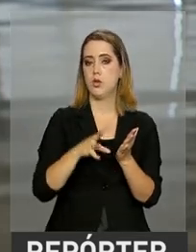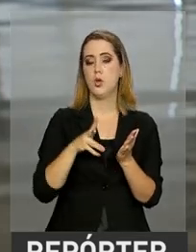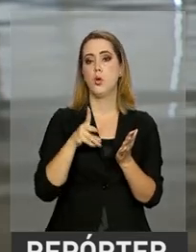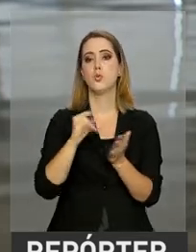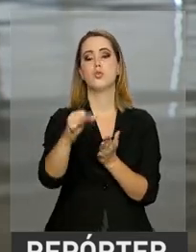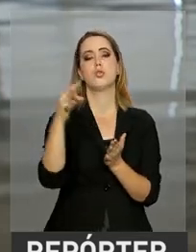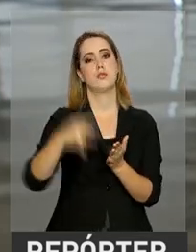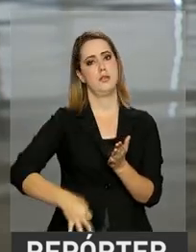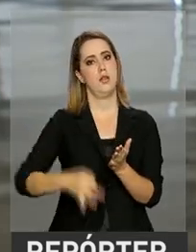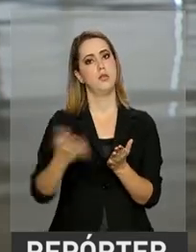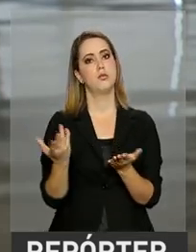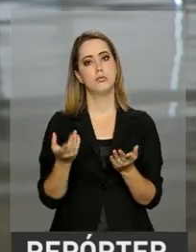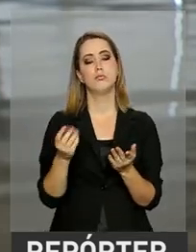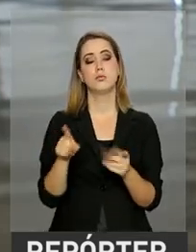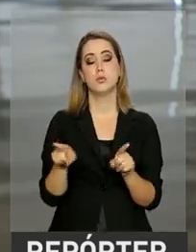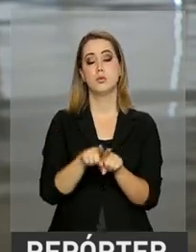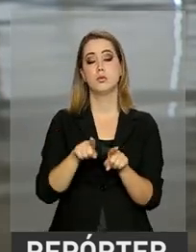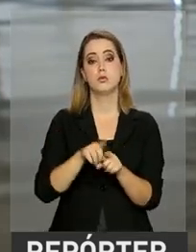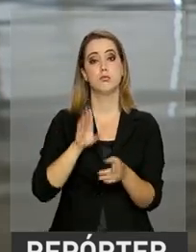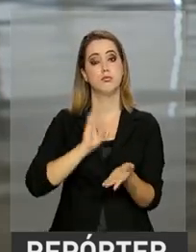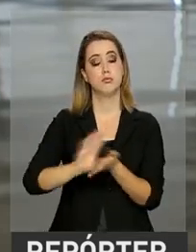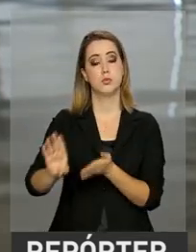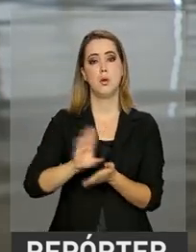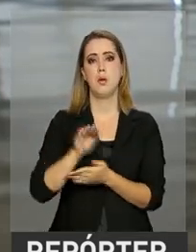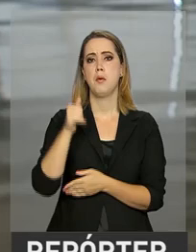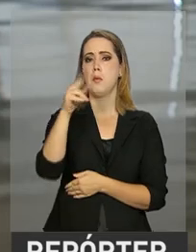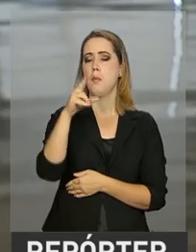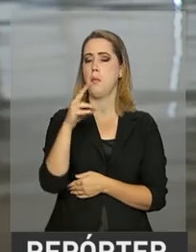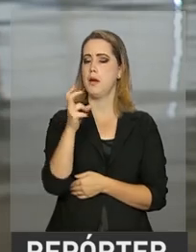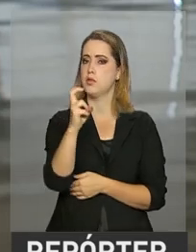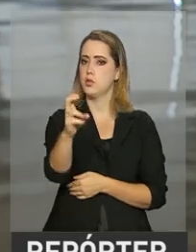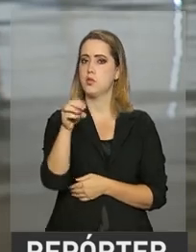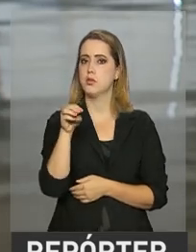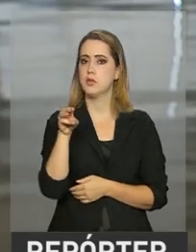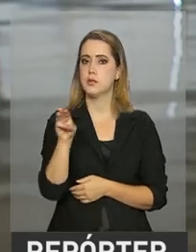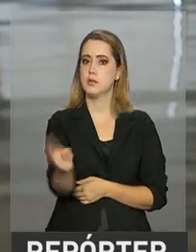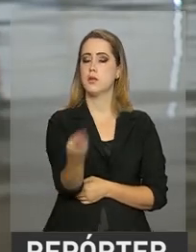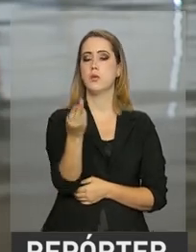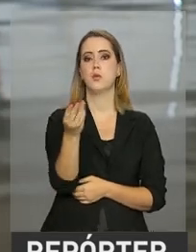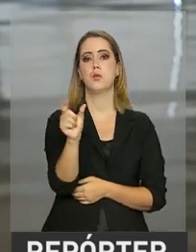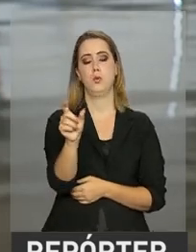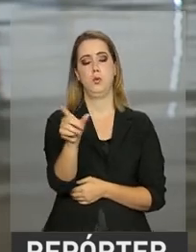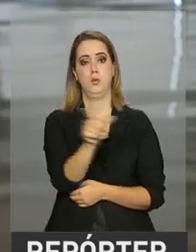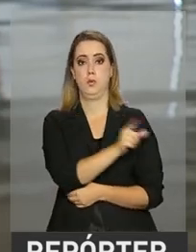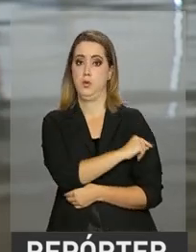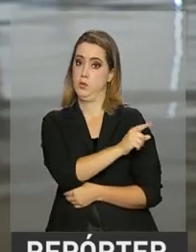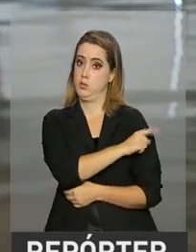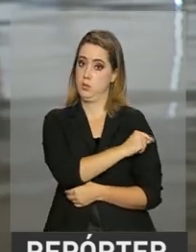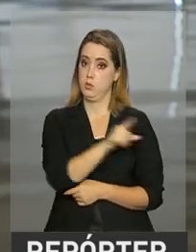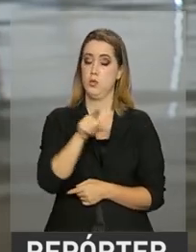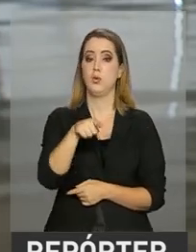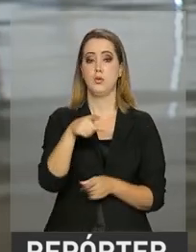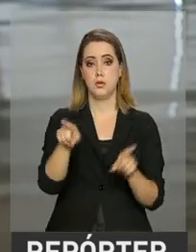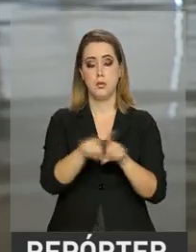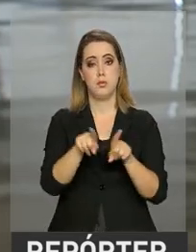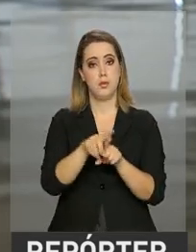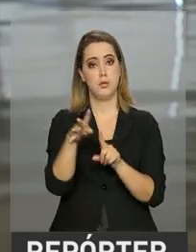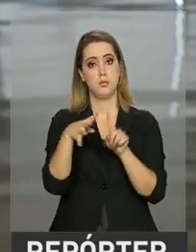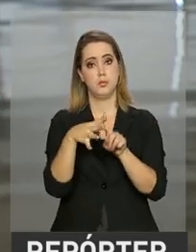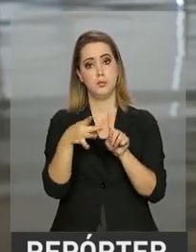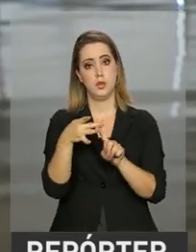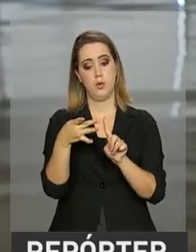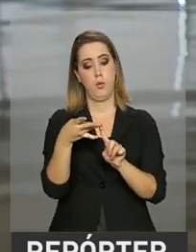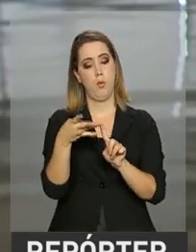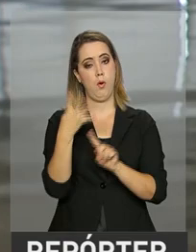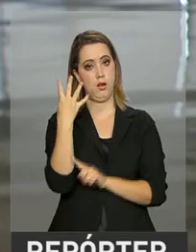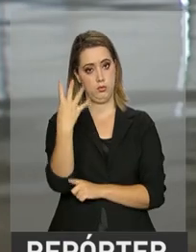dessas doses de rotina, também foram enviadas quase 5 milhões de doses extras da vacina contra a febre amarela para os 4 estados onde